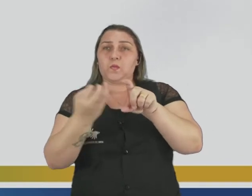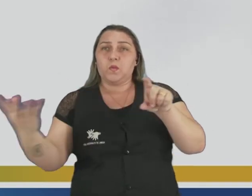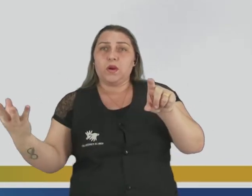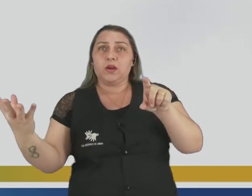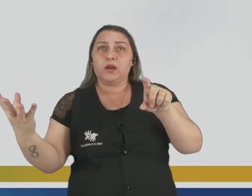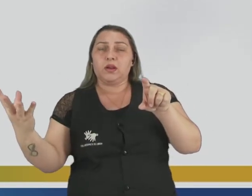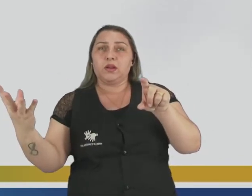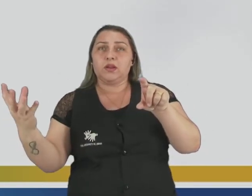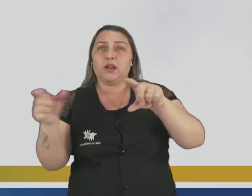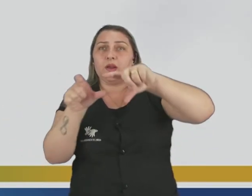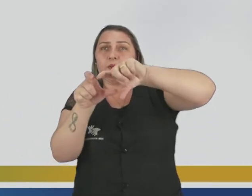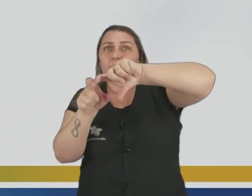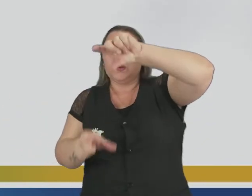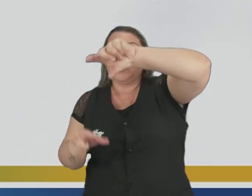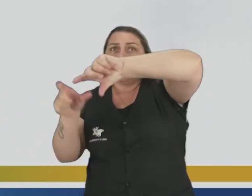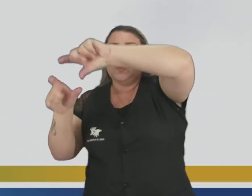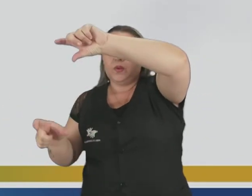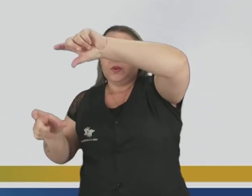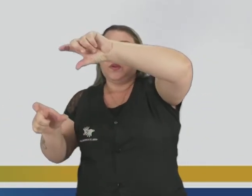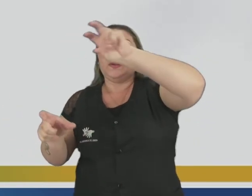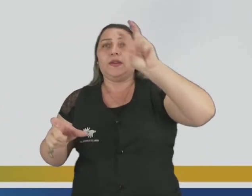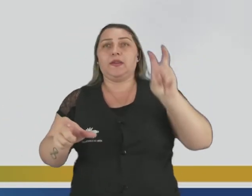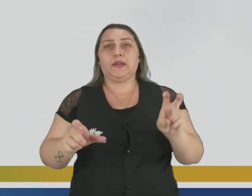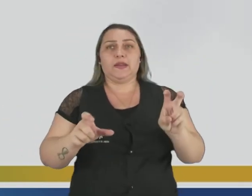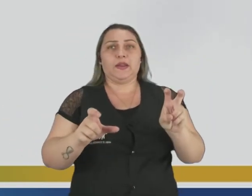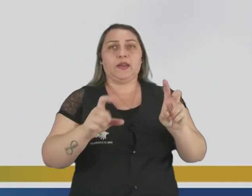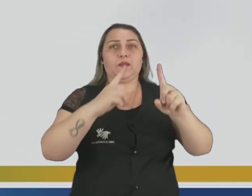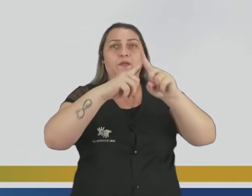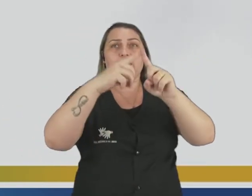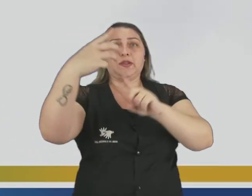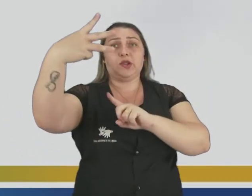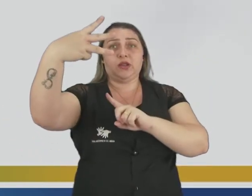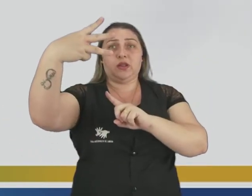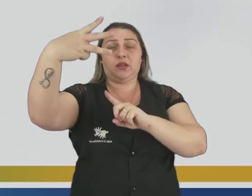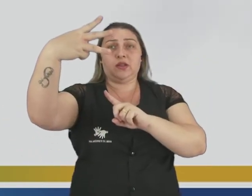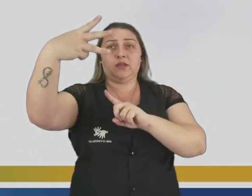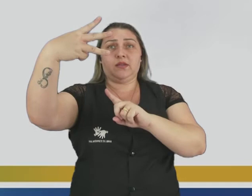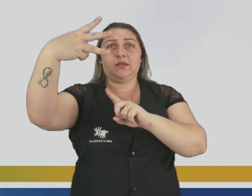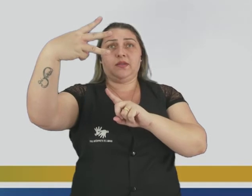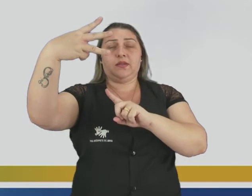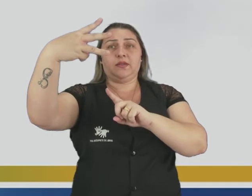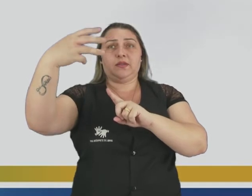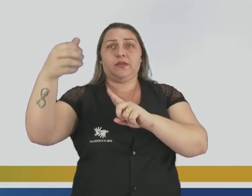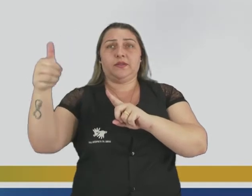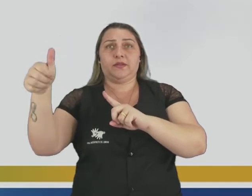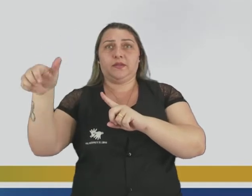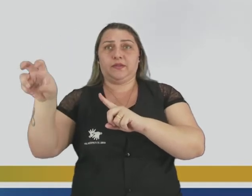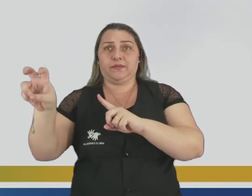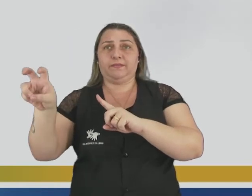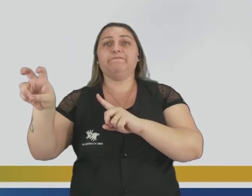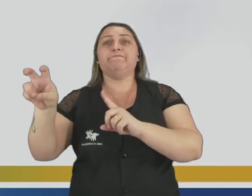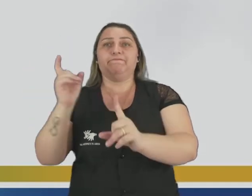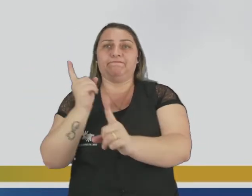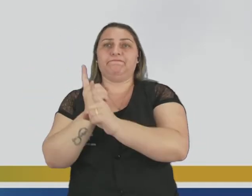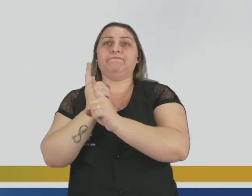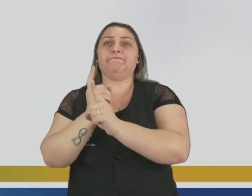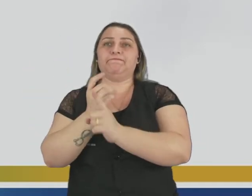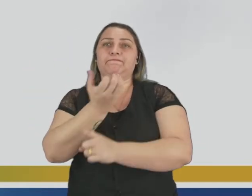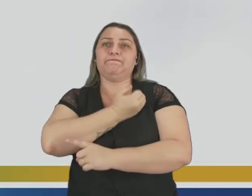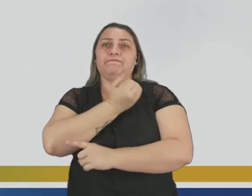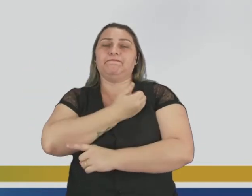os quadradinhos. E multiplicar pela quantidade de coluna. 5 vezes 3, eu vou encontrar o